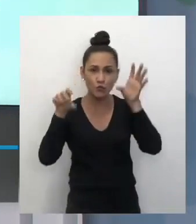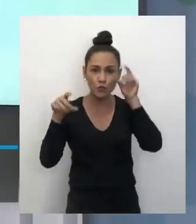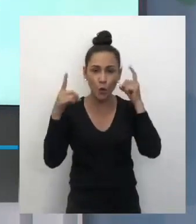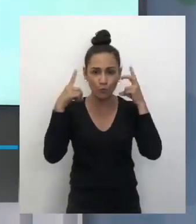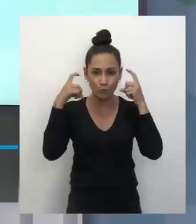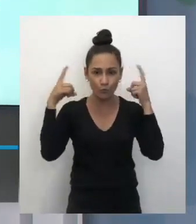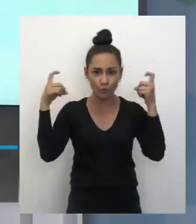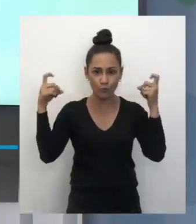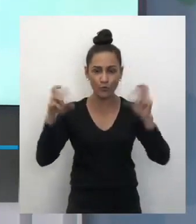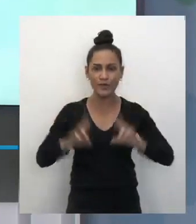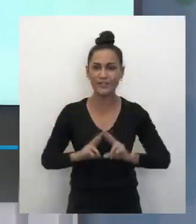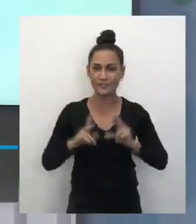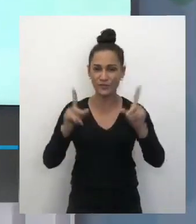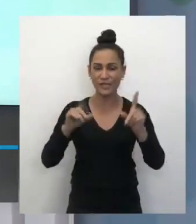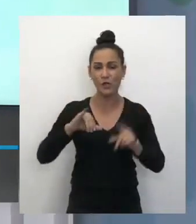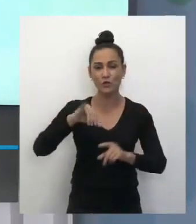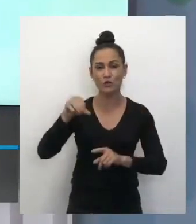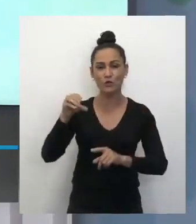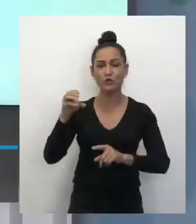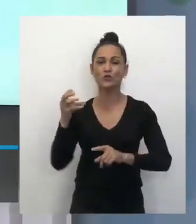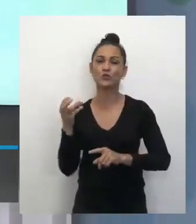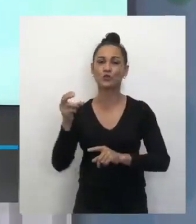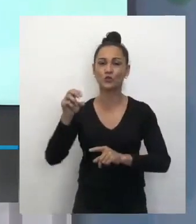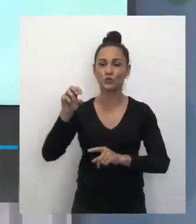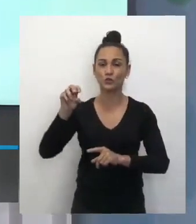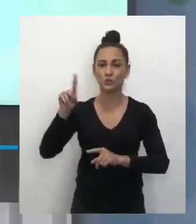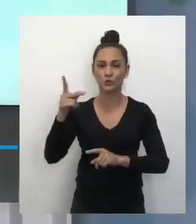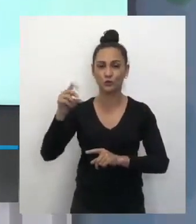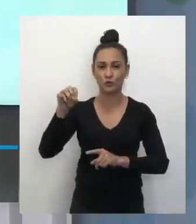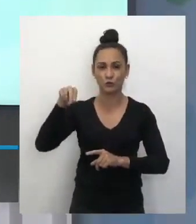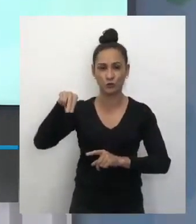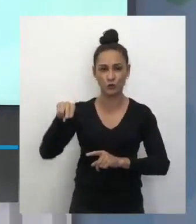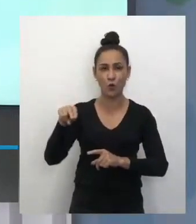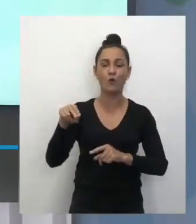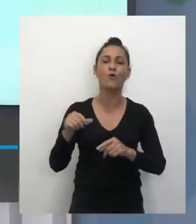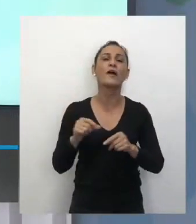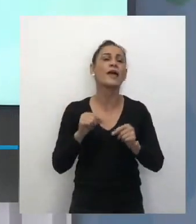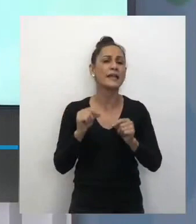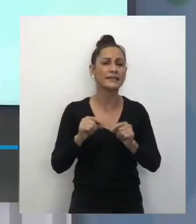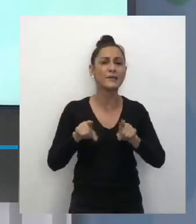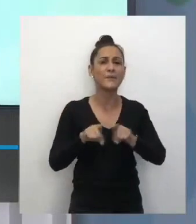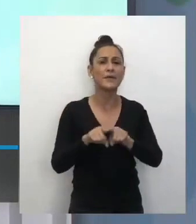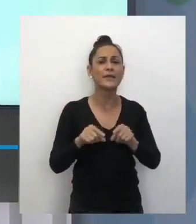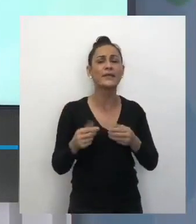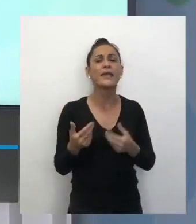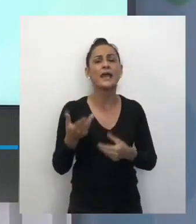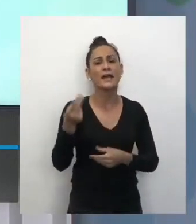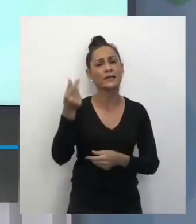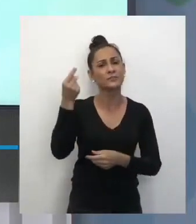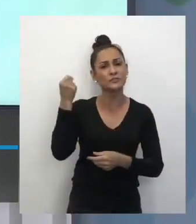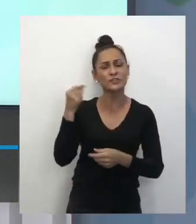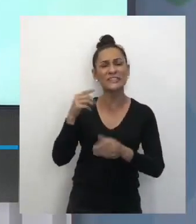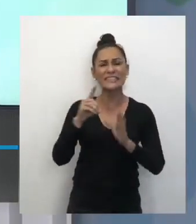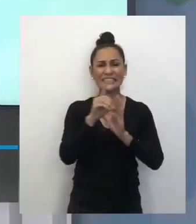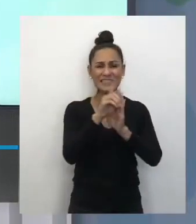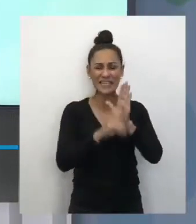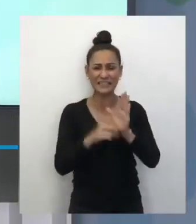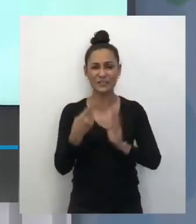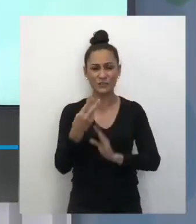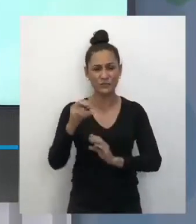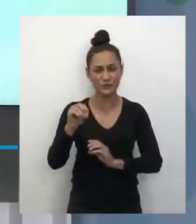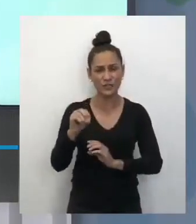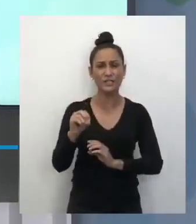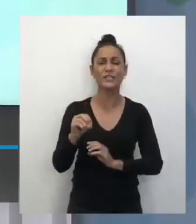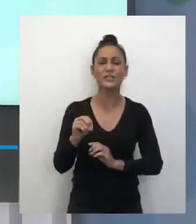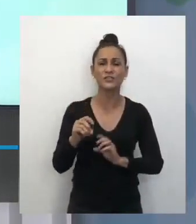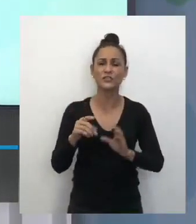diferenciada. Já o John Cage, né, em suas pesquisas, né, muito mais antigo, o John Cage, do que o Hermeto Pascoal, né, John Cage na década de 20, 30,